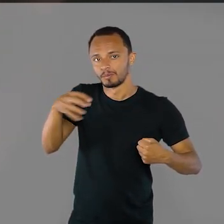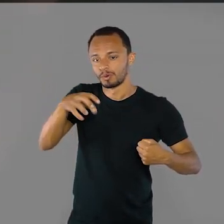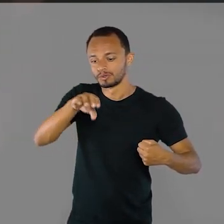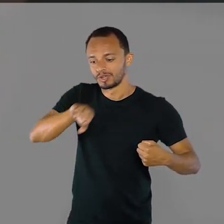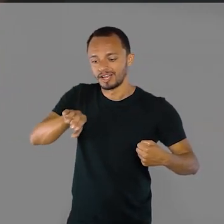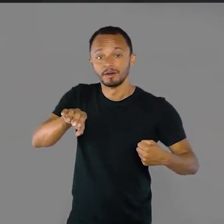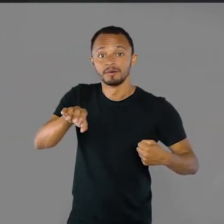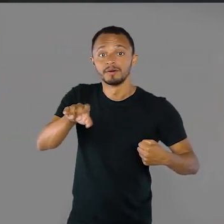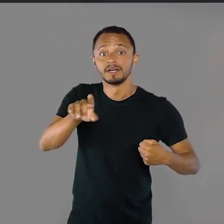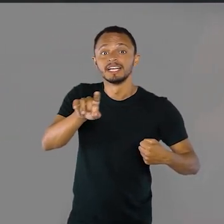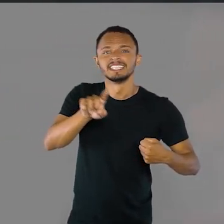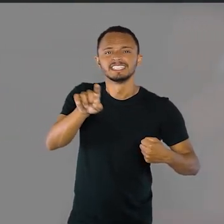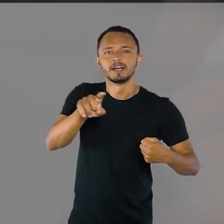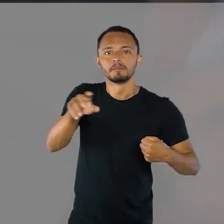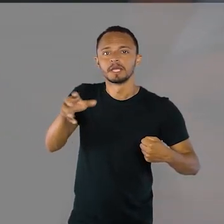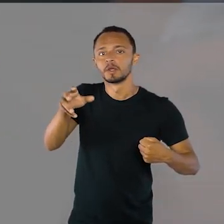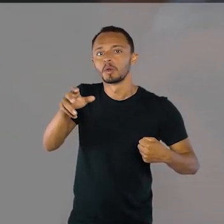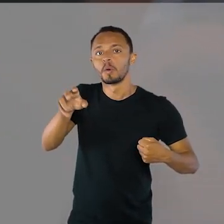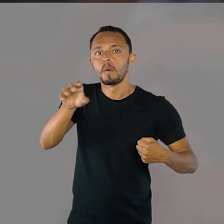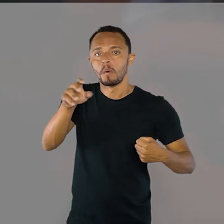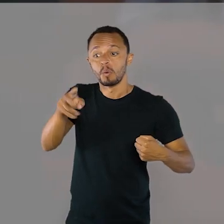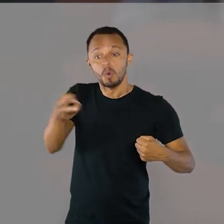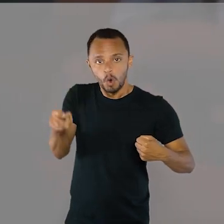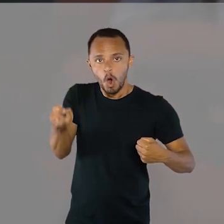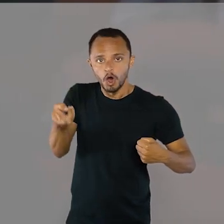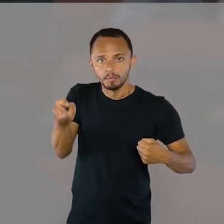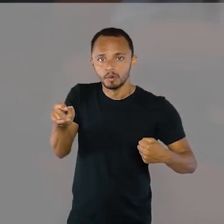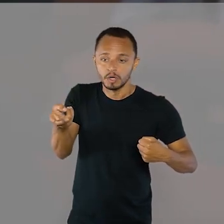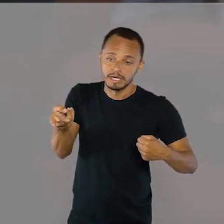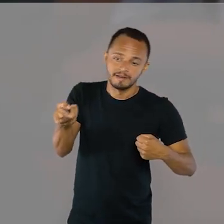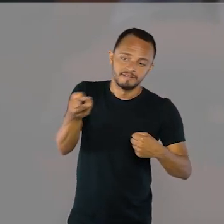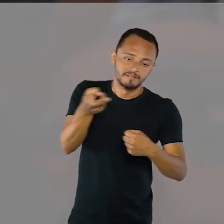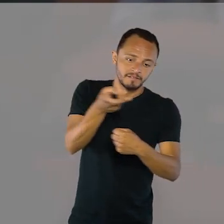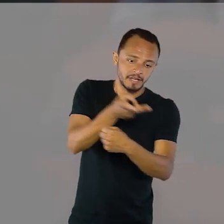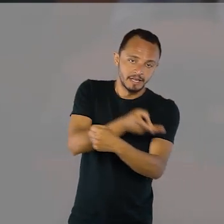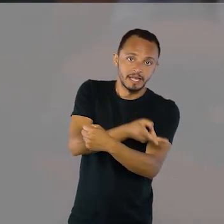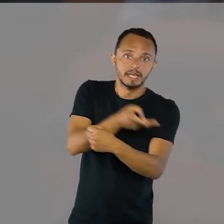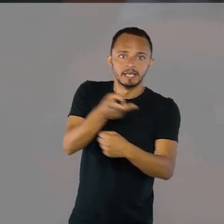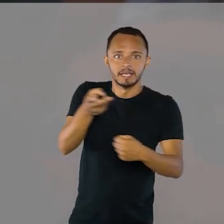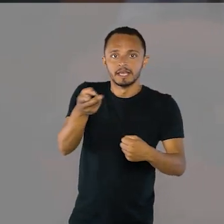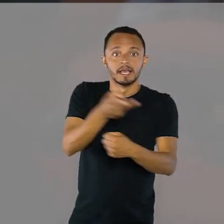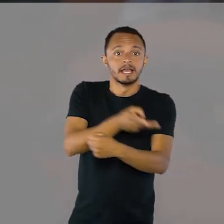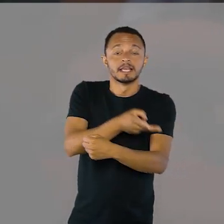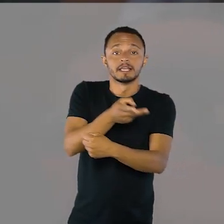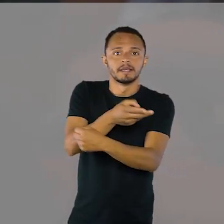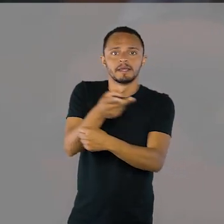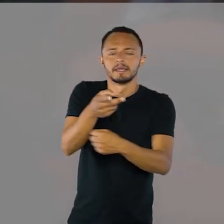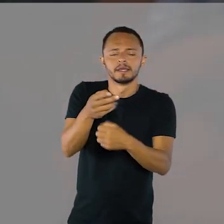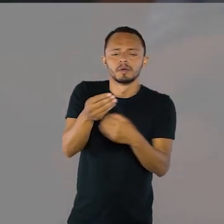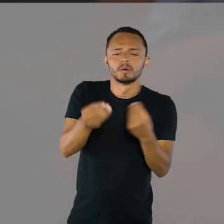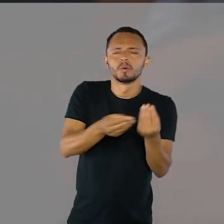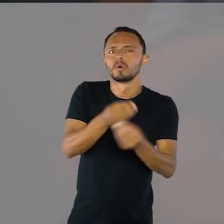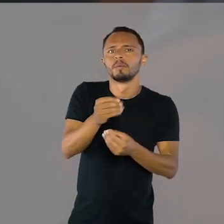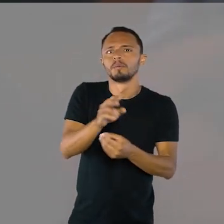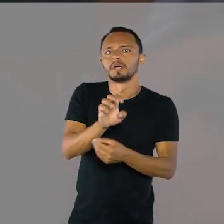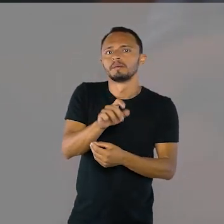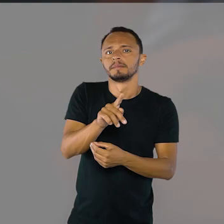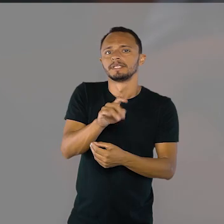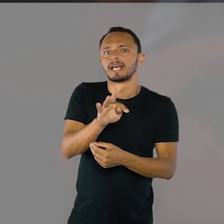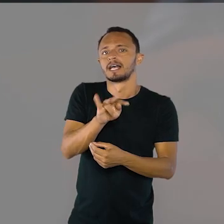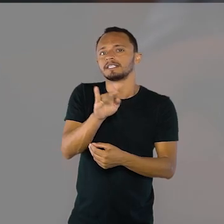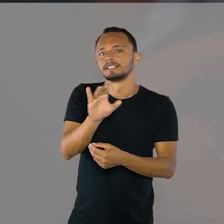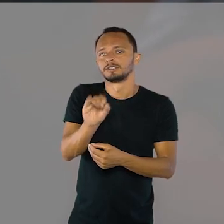a vinda dos restos mortais do Dom Pedro II, né, no contexto de greve no governo do Epitácio Pessoa.